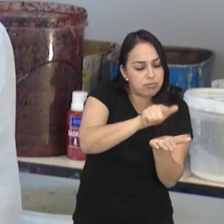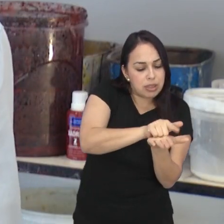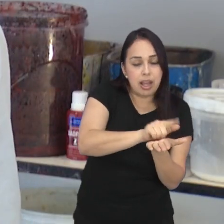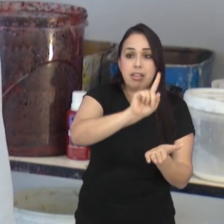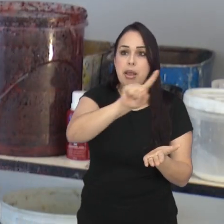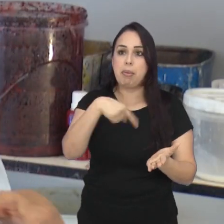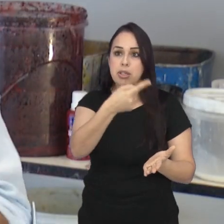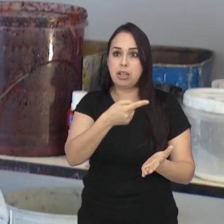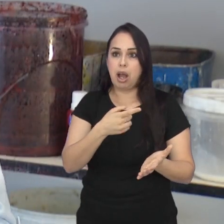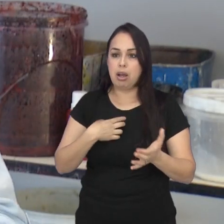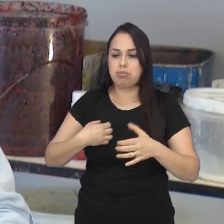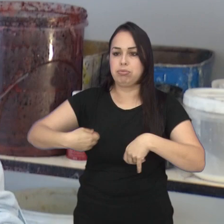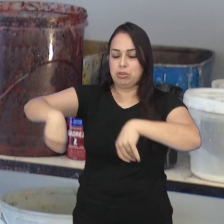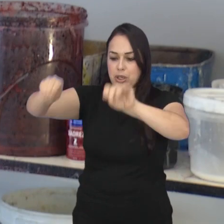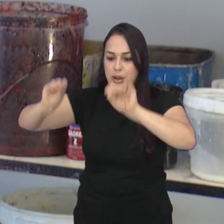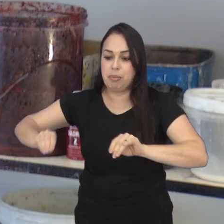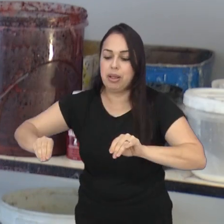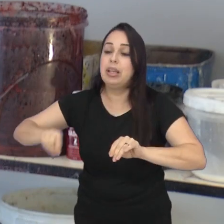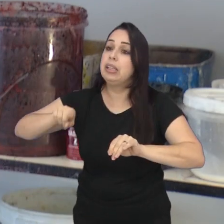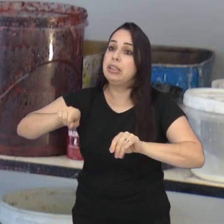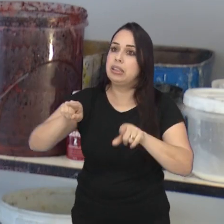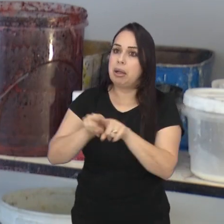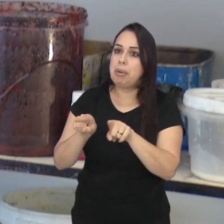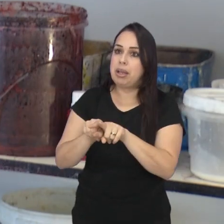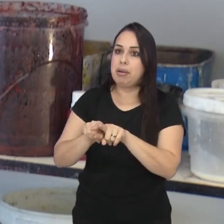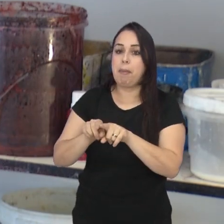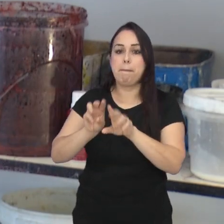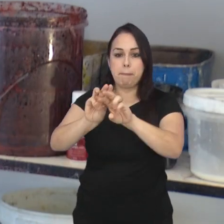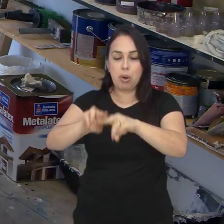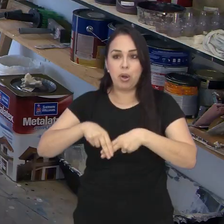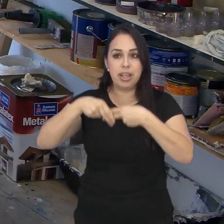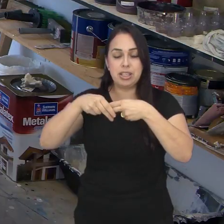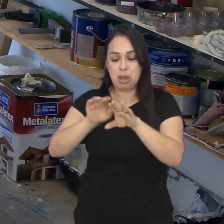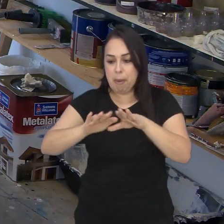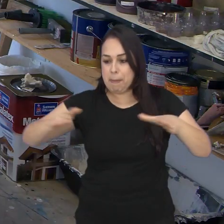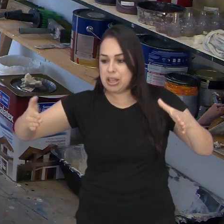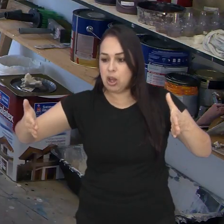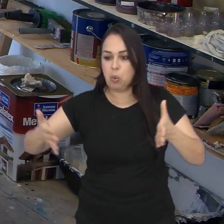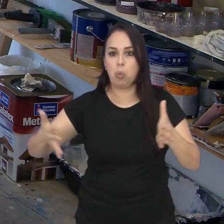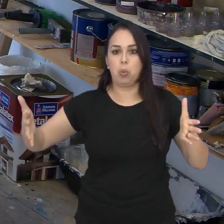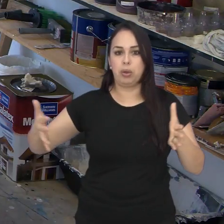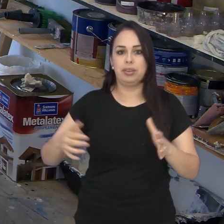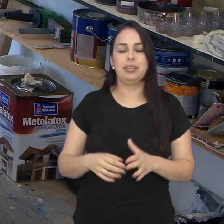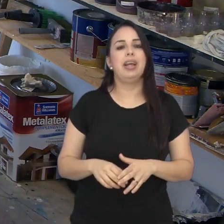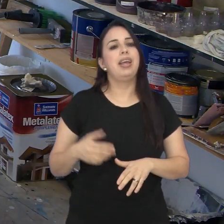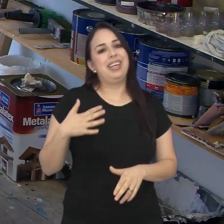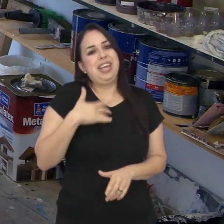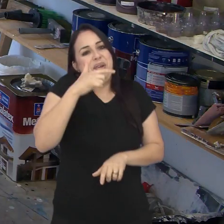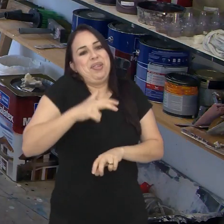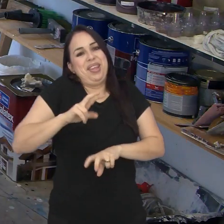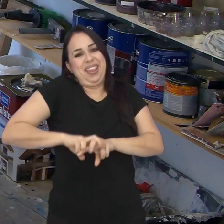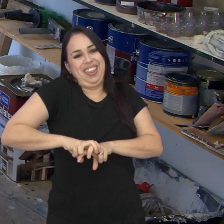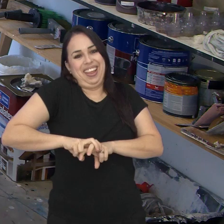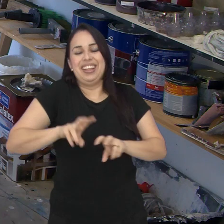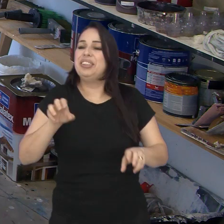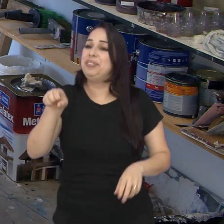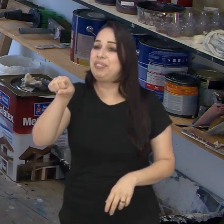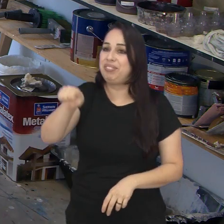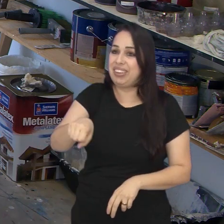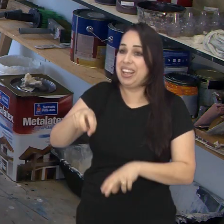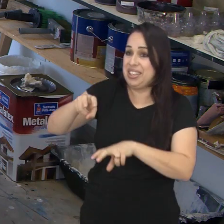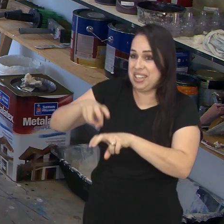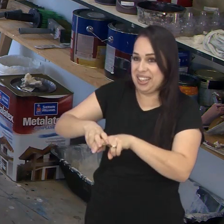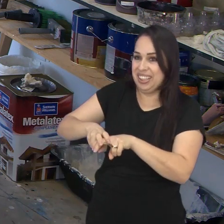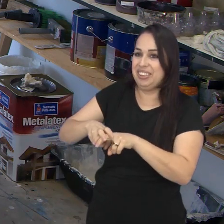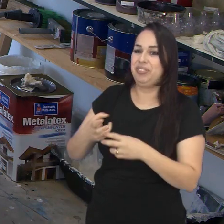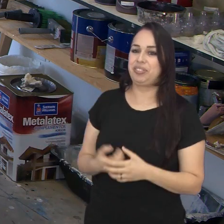para a tela, eu queria trabalhar em cima da mesa também, né? Por isso que eu tenho uma mesa tão grande. Onde eu estou sentada.